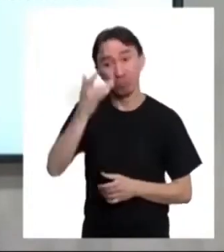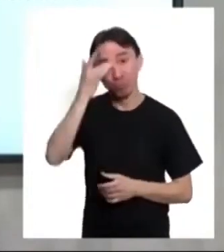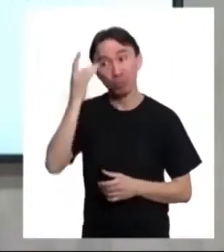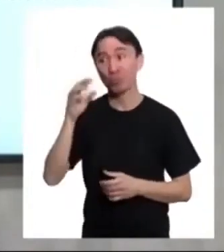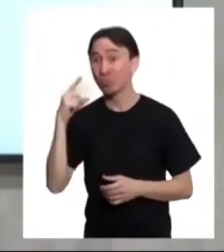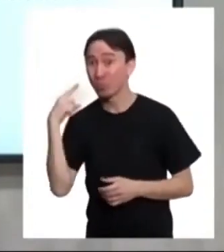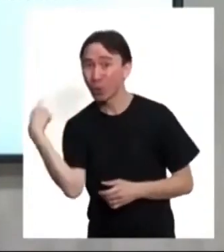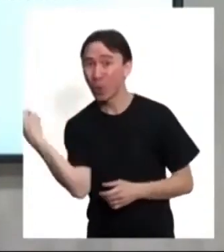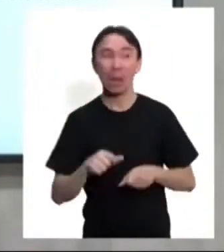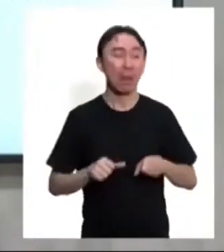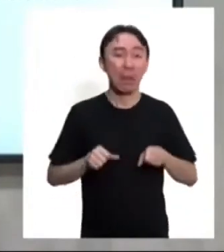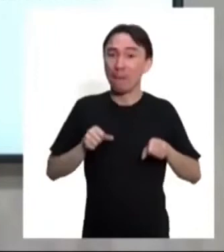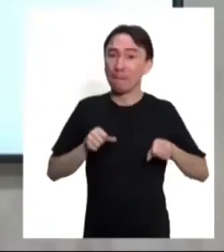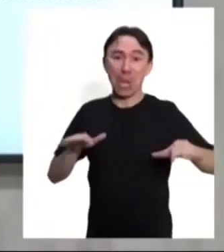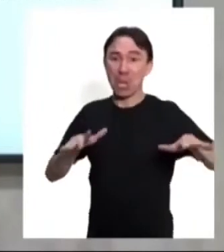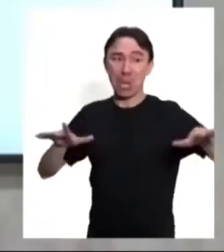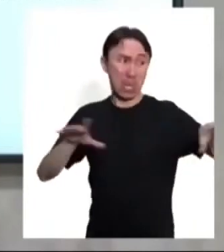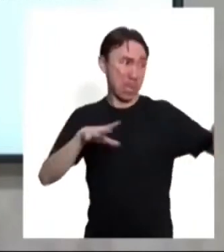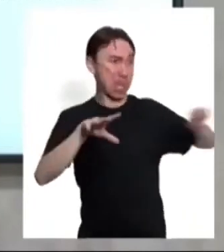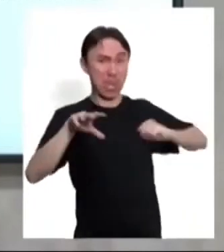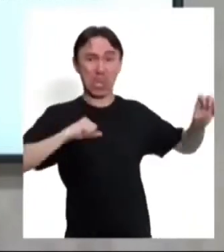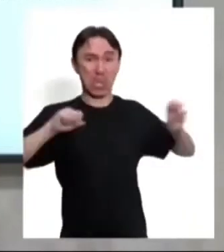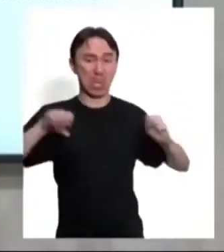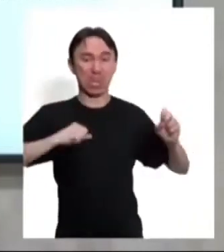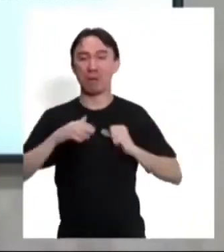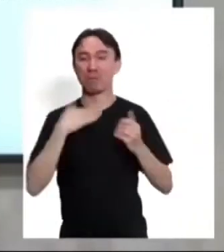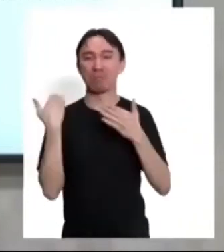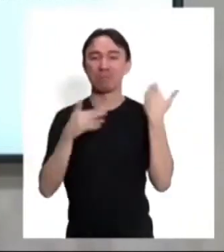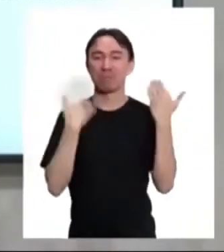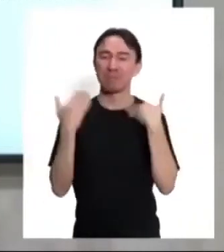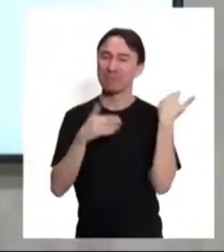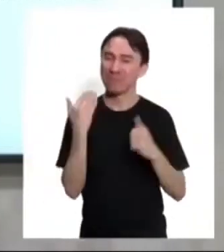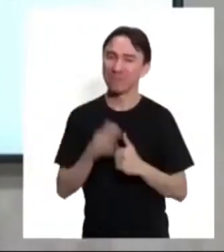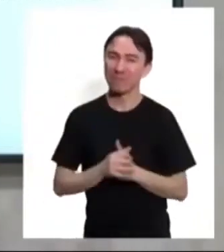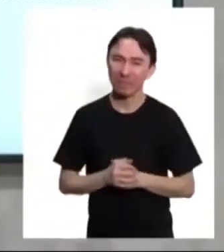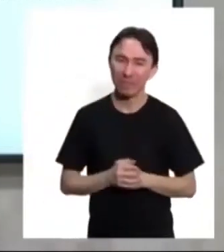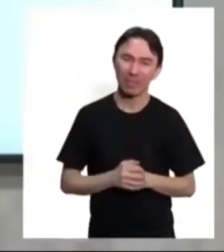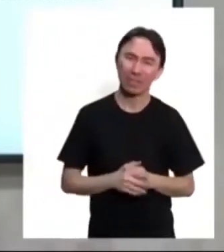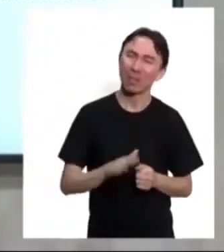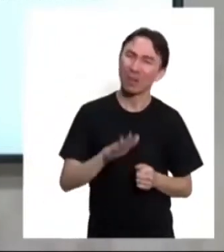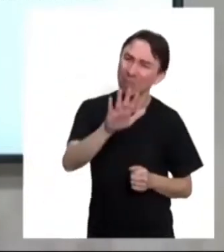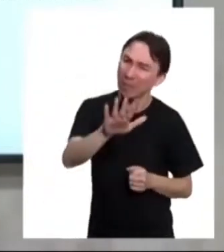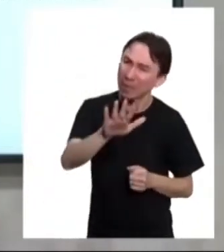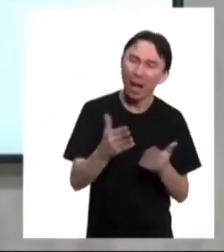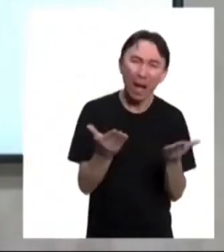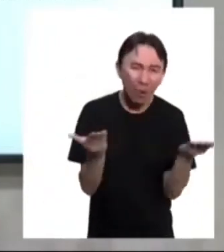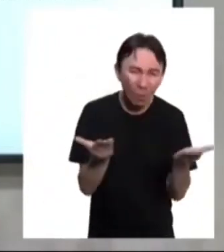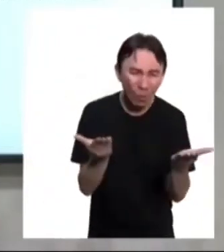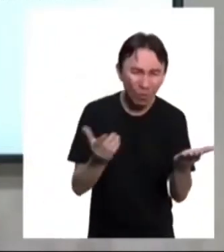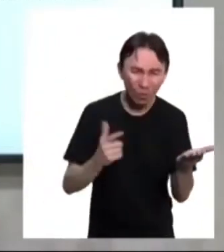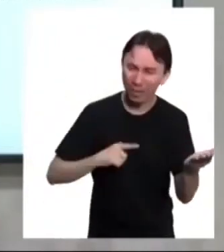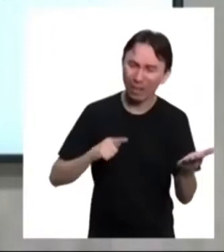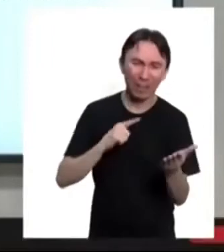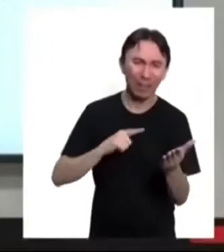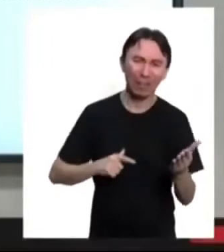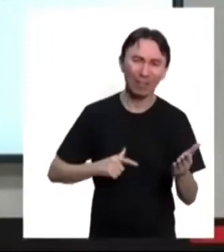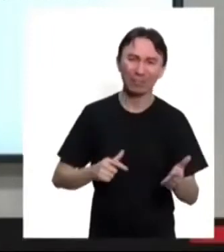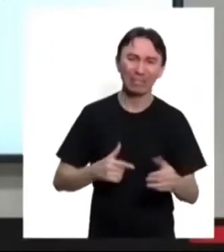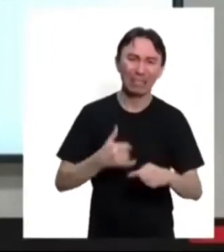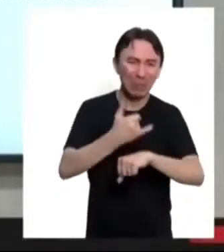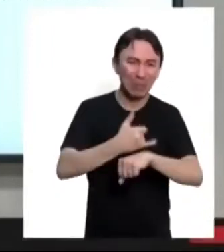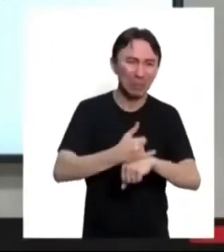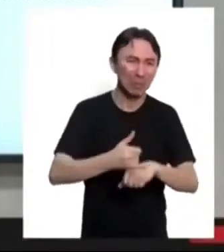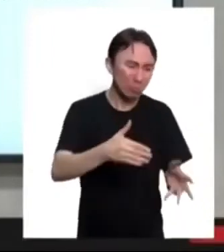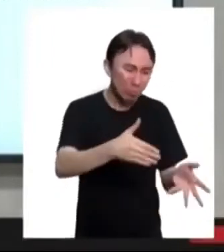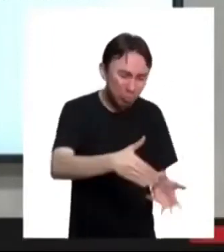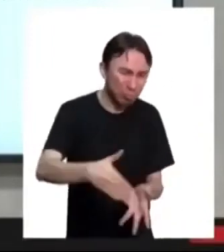diria, professor Debs, já não seria uma hora agora tirar essas pessoas desse caixão e colocar num cemitério